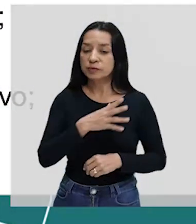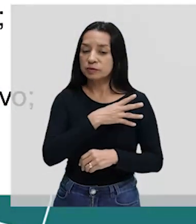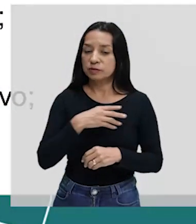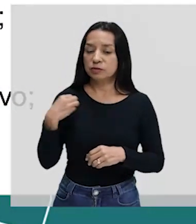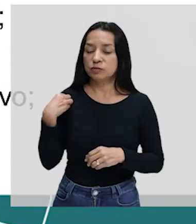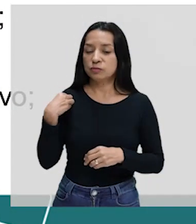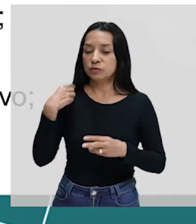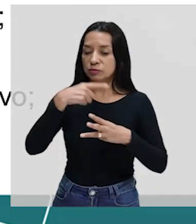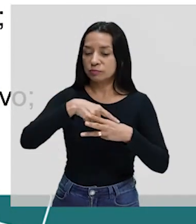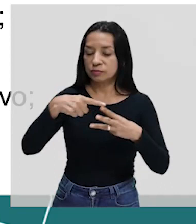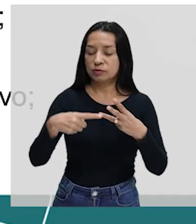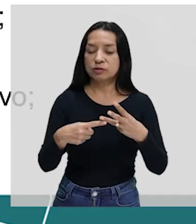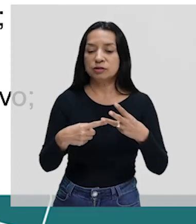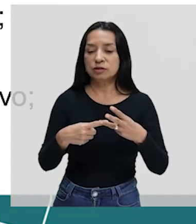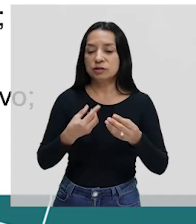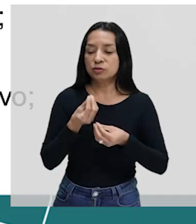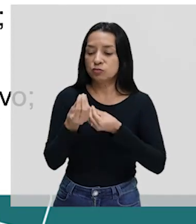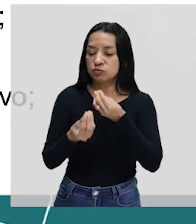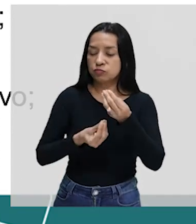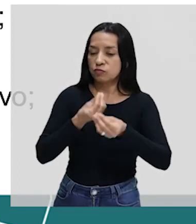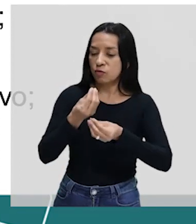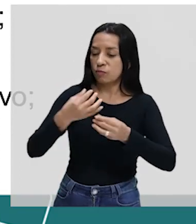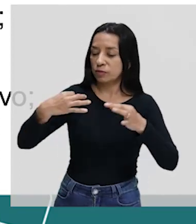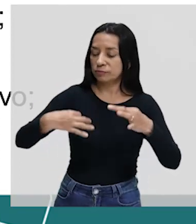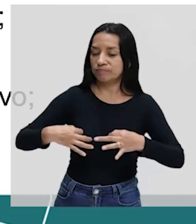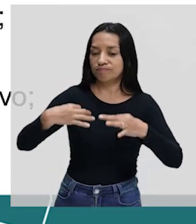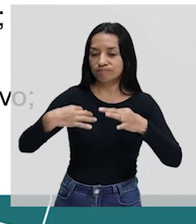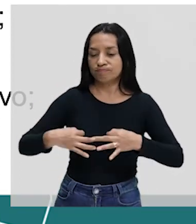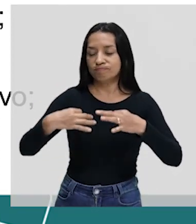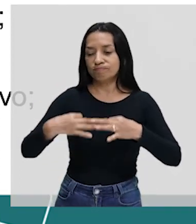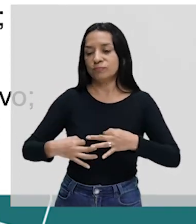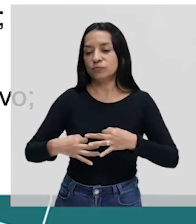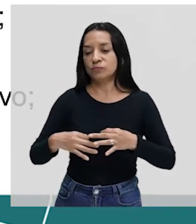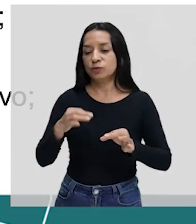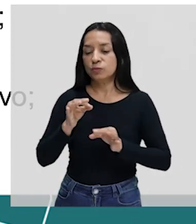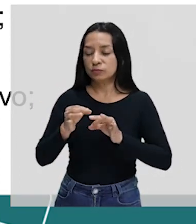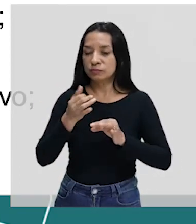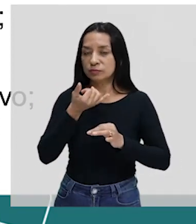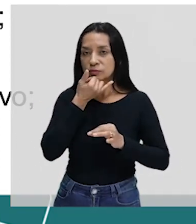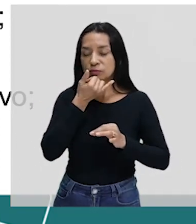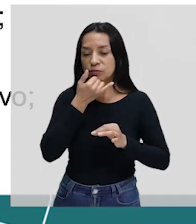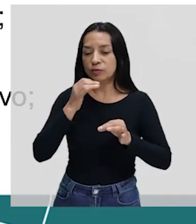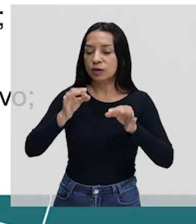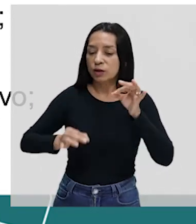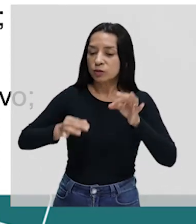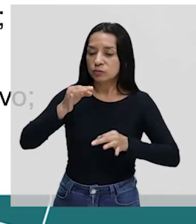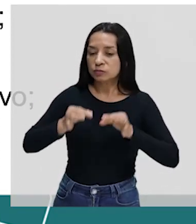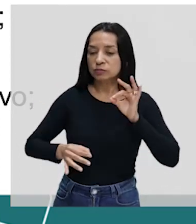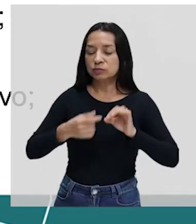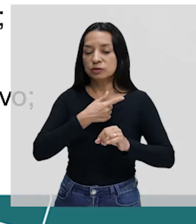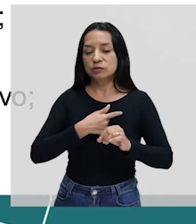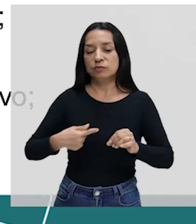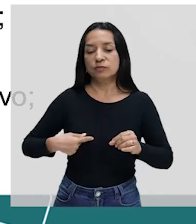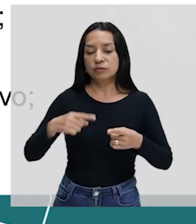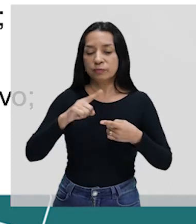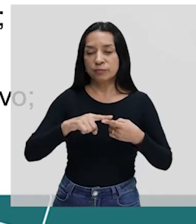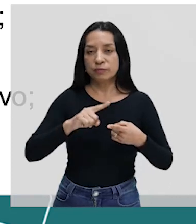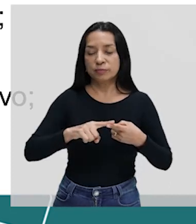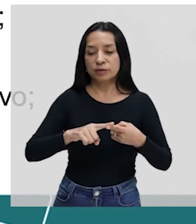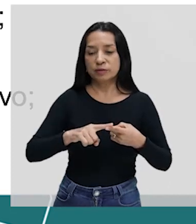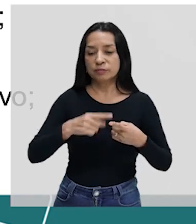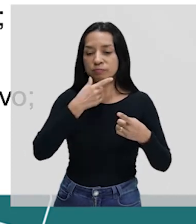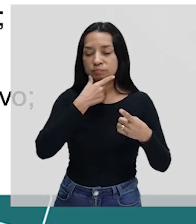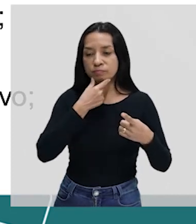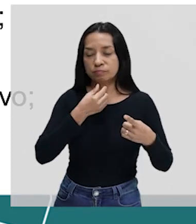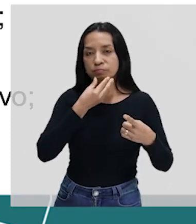Aristóteles, existem 3 formas justas de governo. Anota. Primeira forma